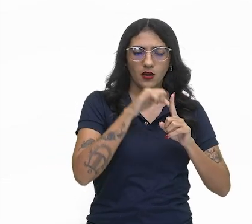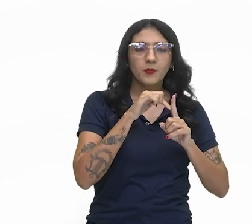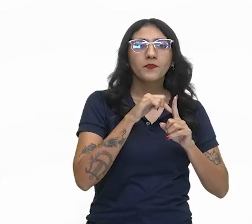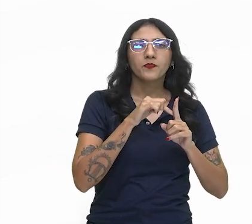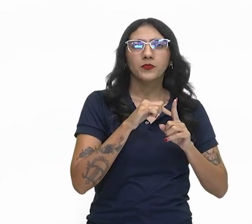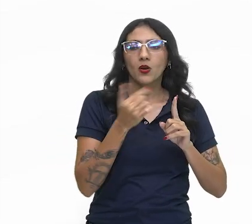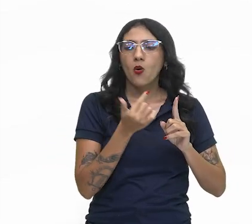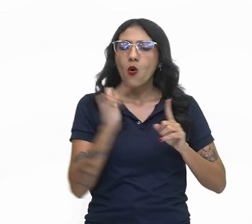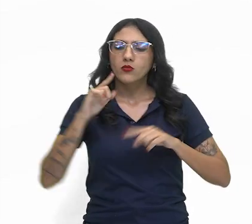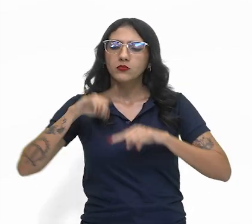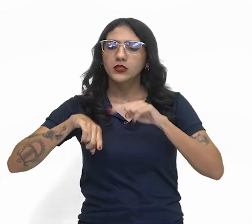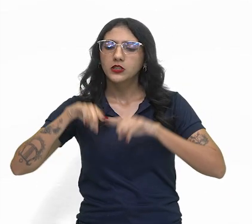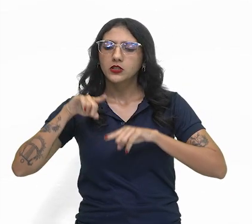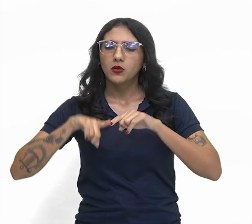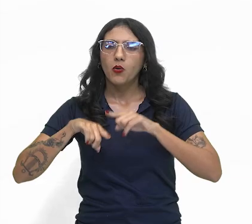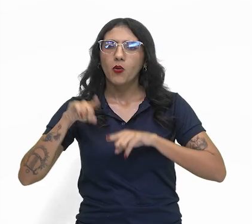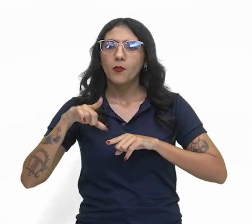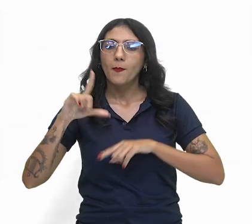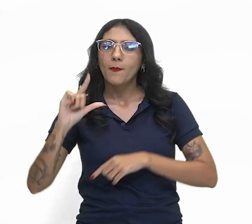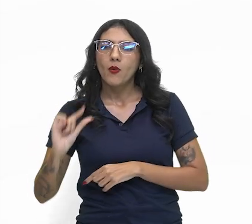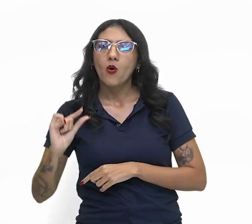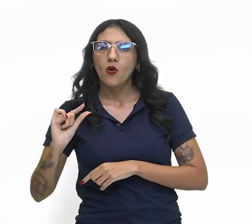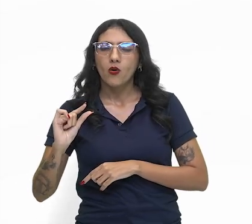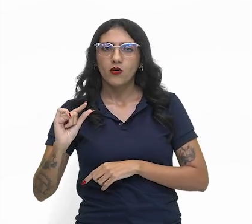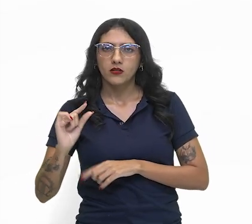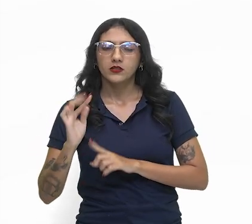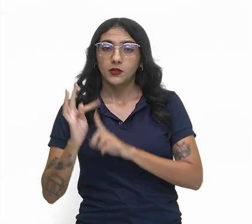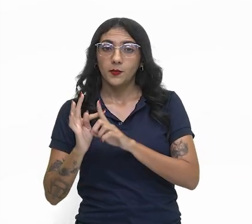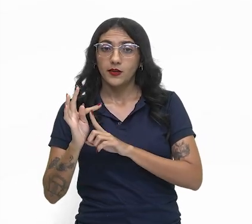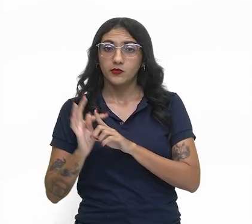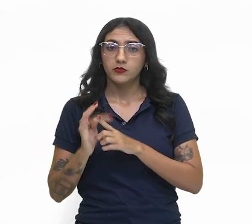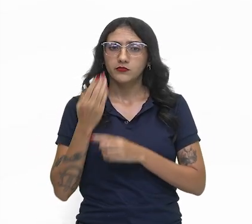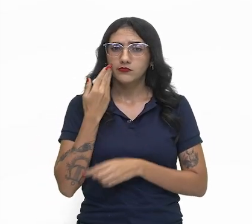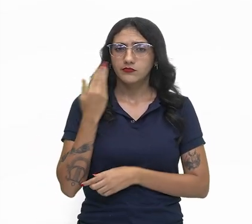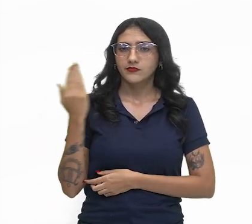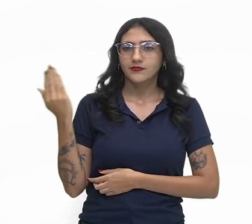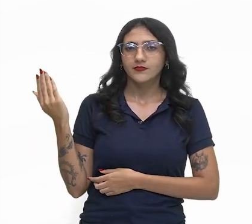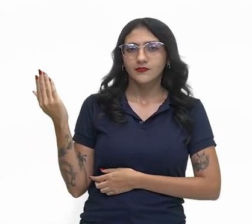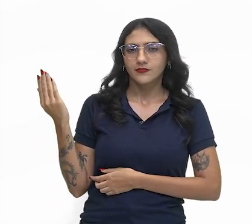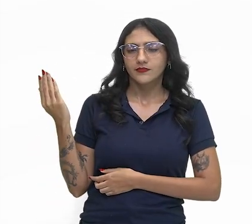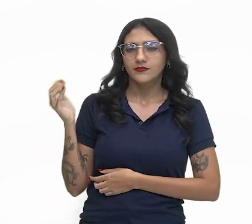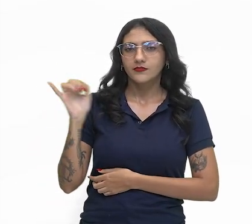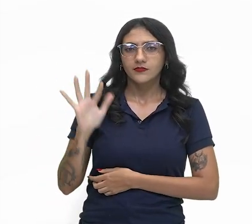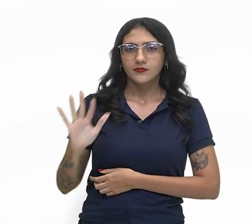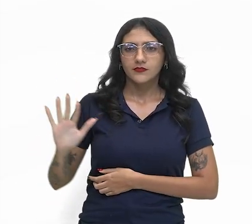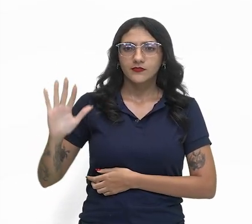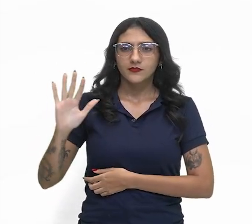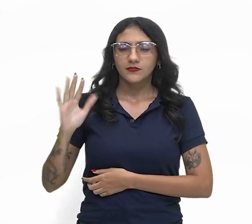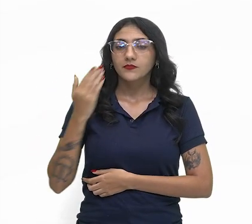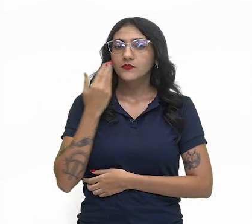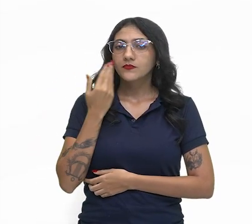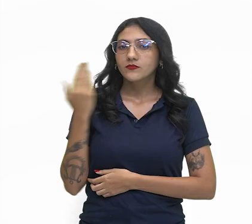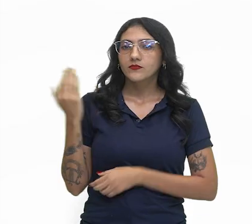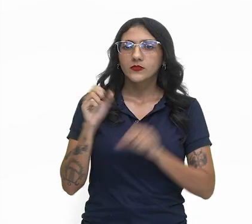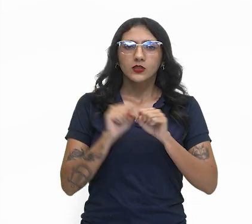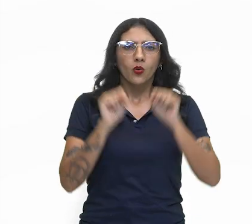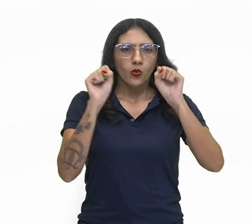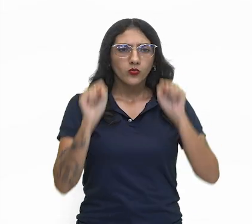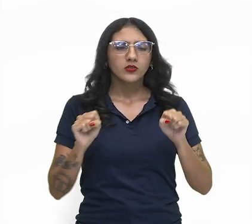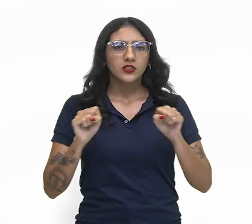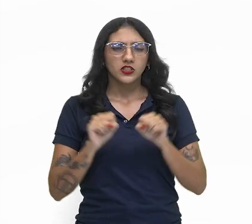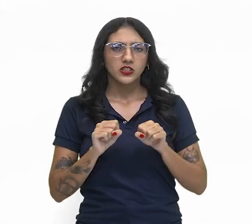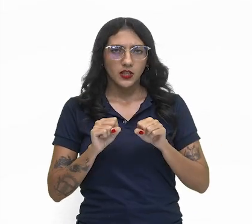menor temperatura. E aí eu vejo aí na imagem, olha só, Aqui eu tenho um sistema termicamente